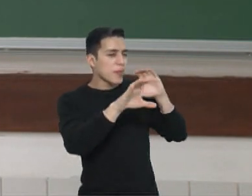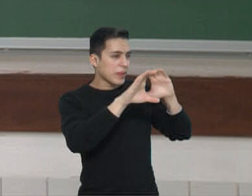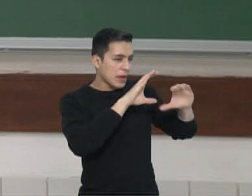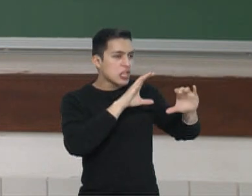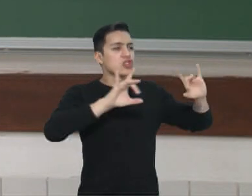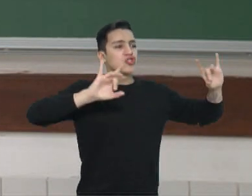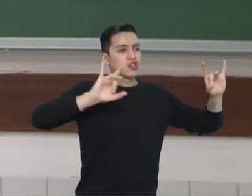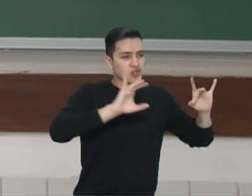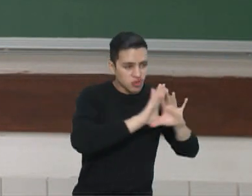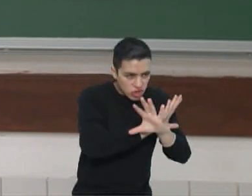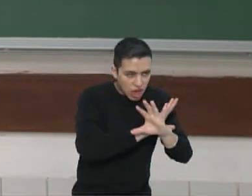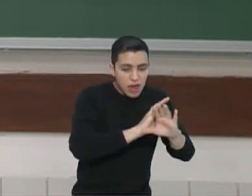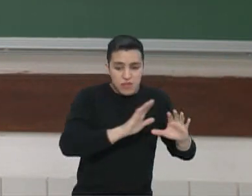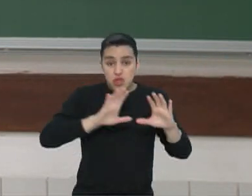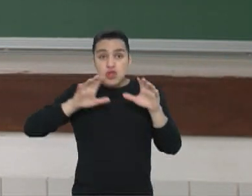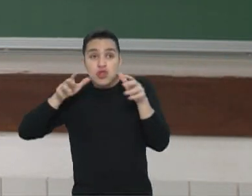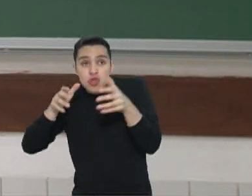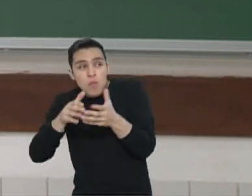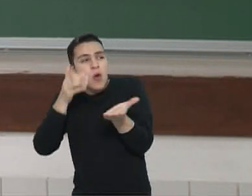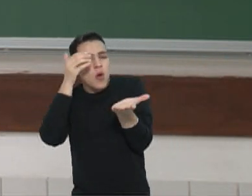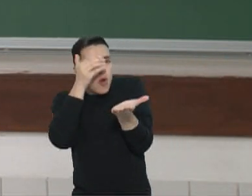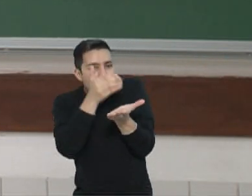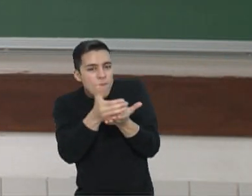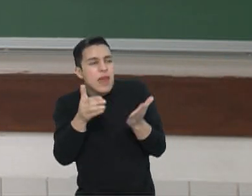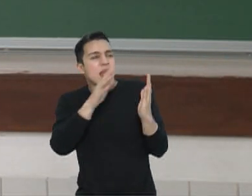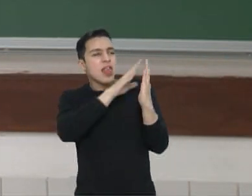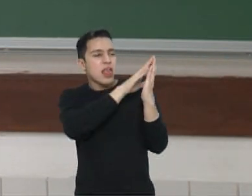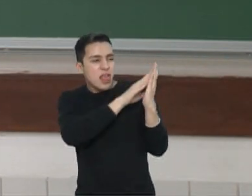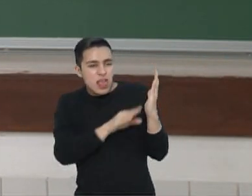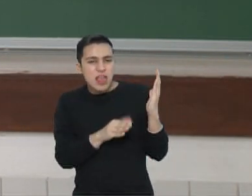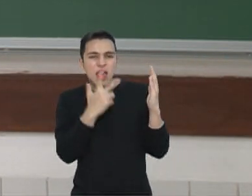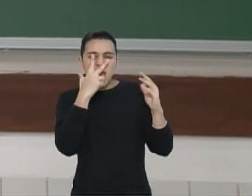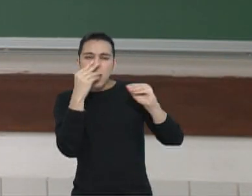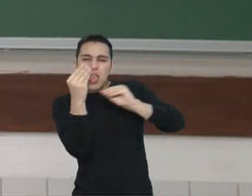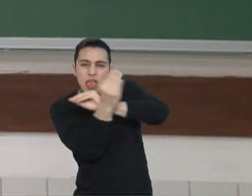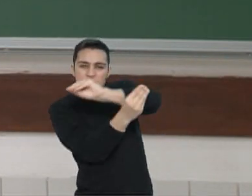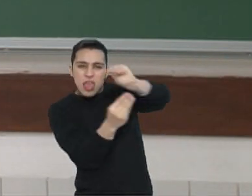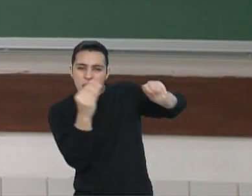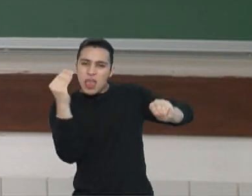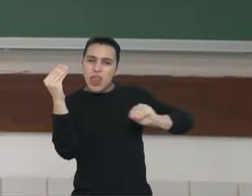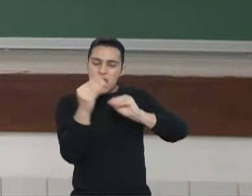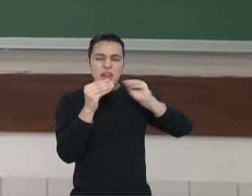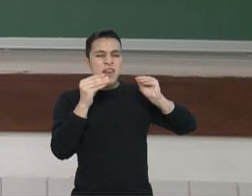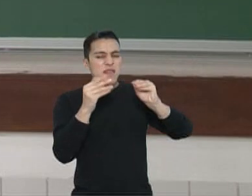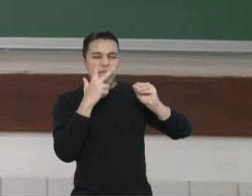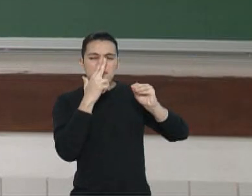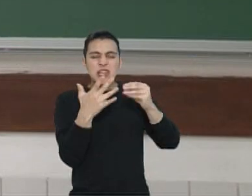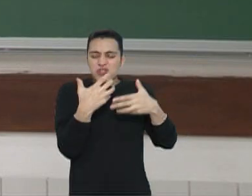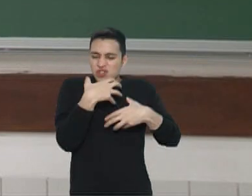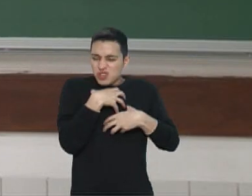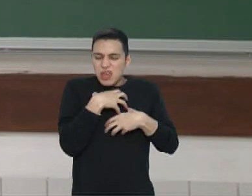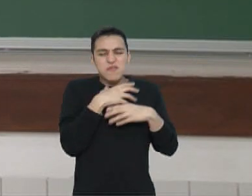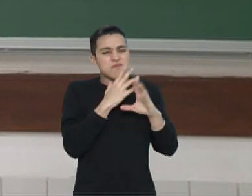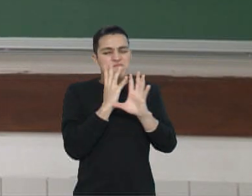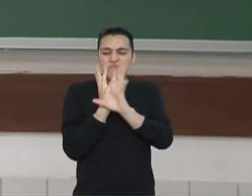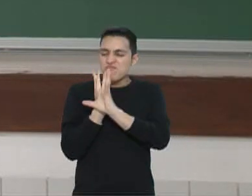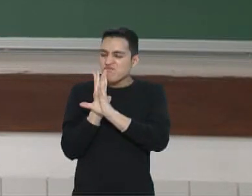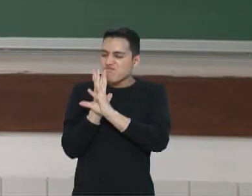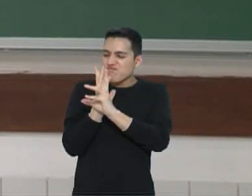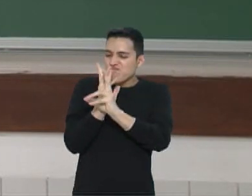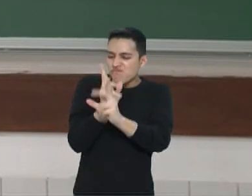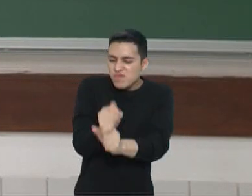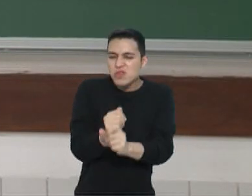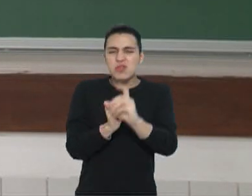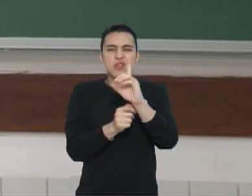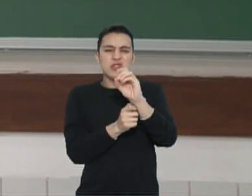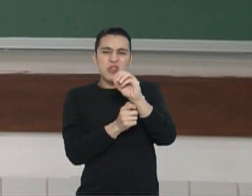continua, um segundo grupo começa lá no início da música e aí fica como se estivesse acontecendo um efeito dominó na música. Vamos ver